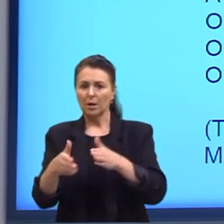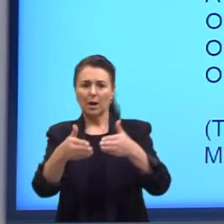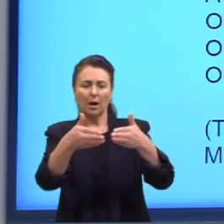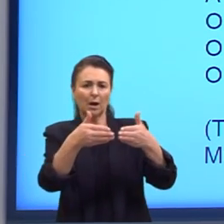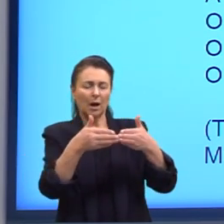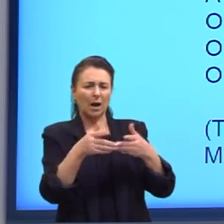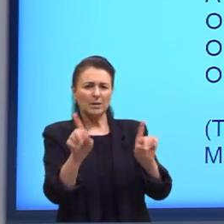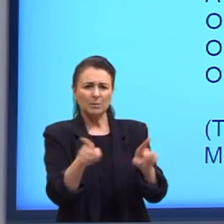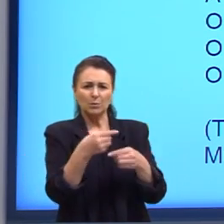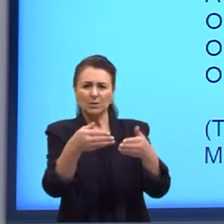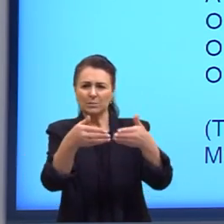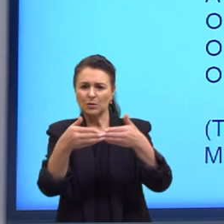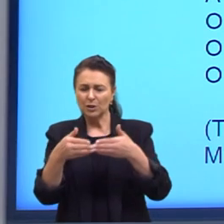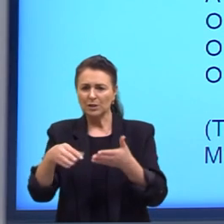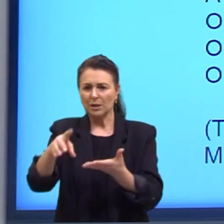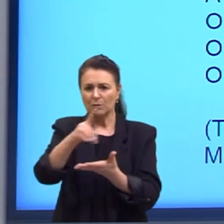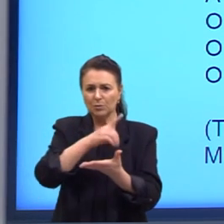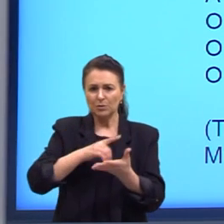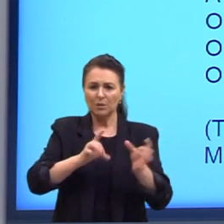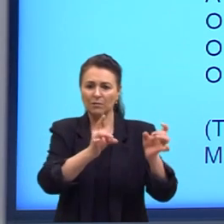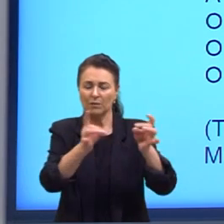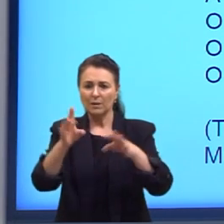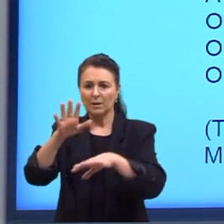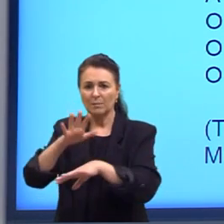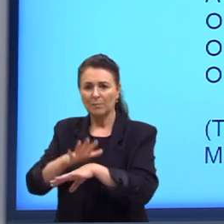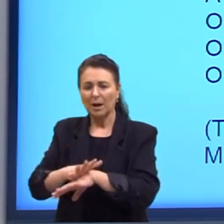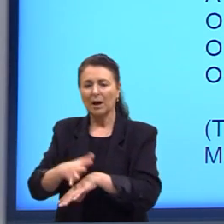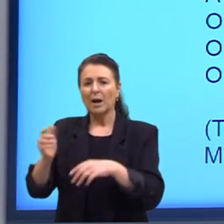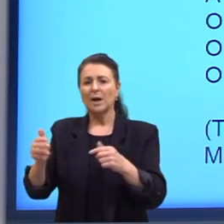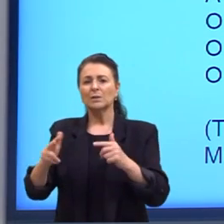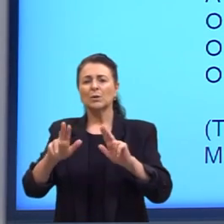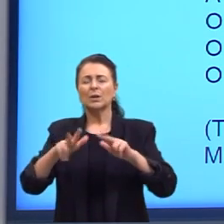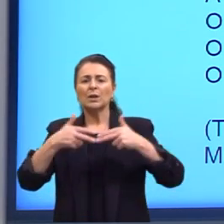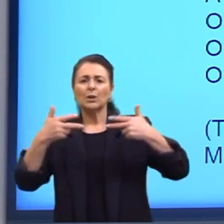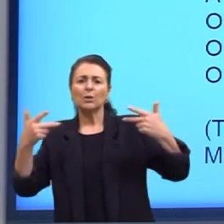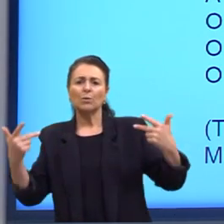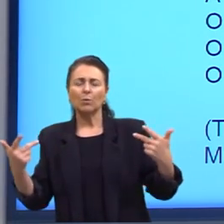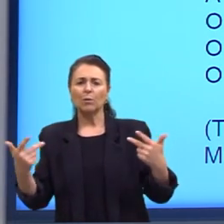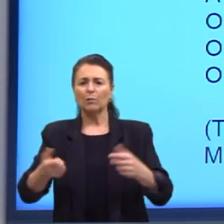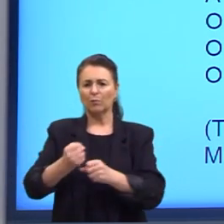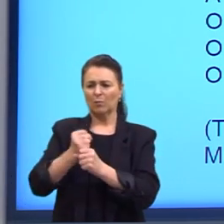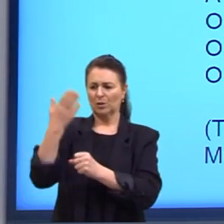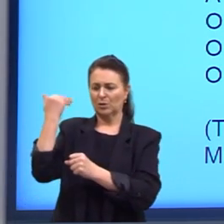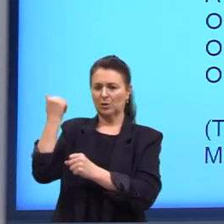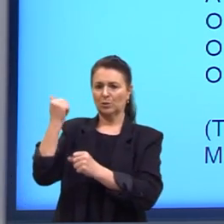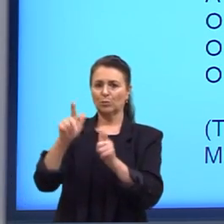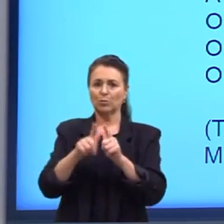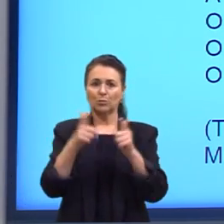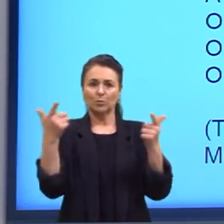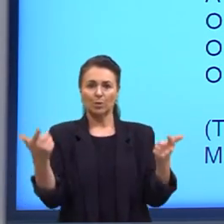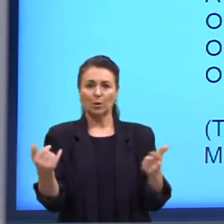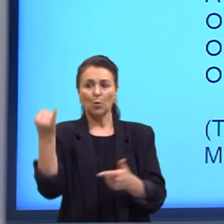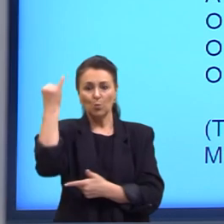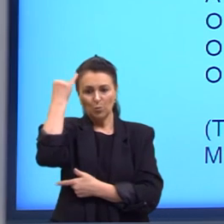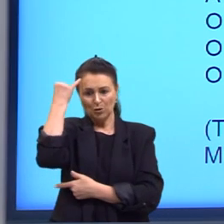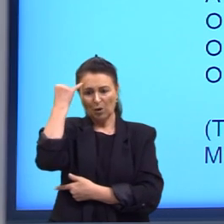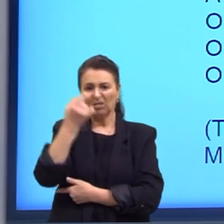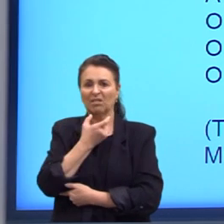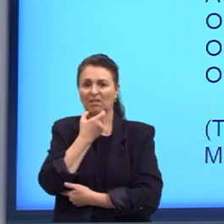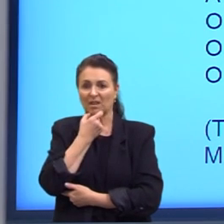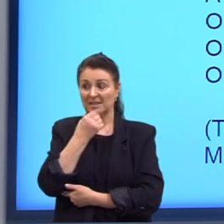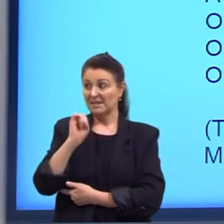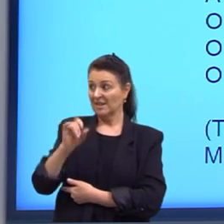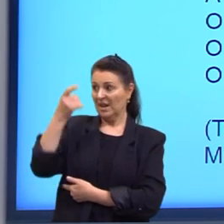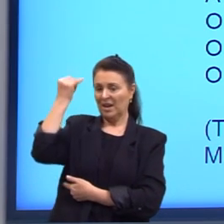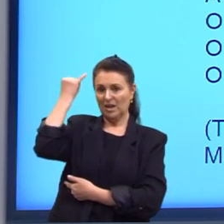pedidas os riscos que vendem mais as novidades antigas nas páginas dos jornais um idiota em inglês se é